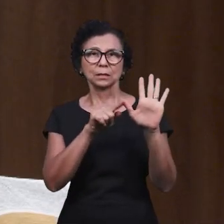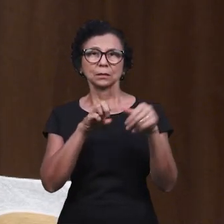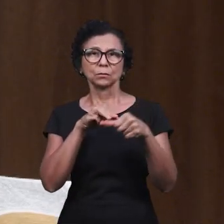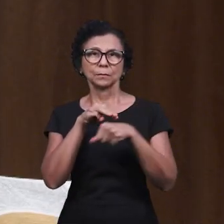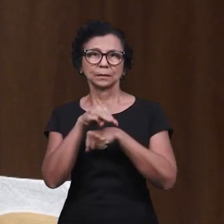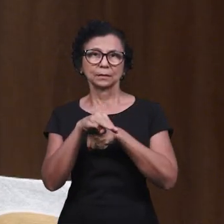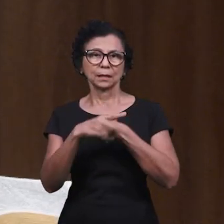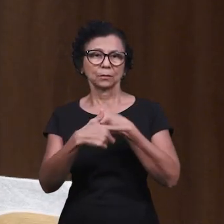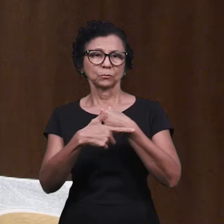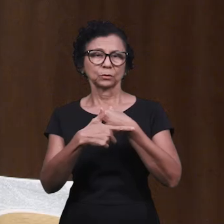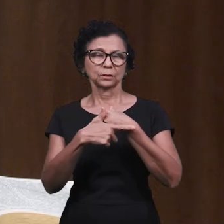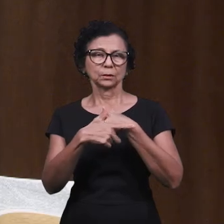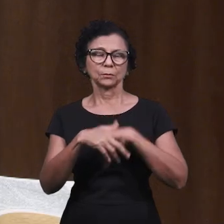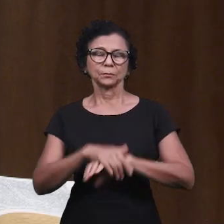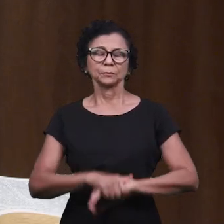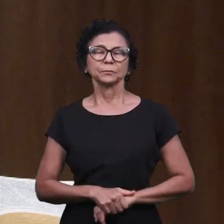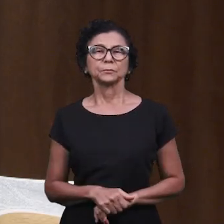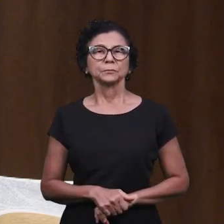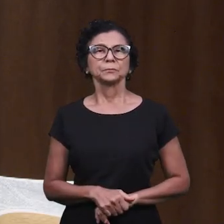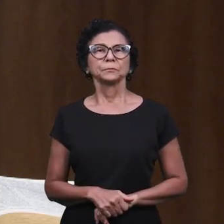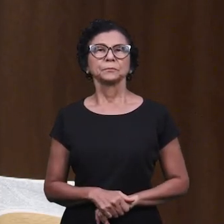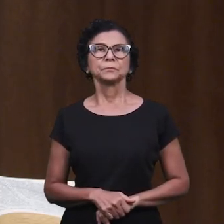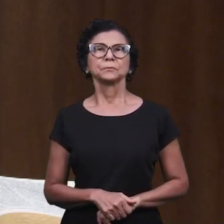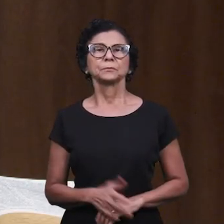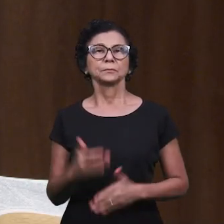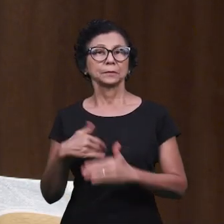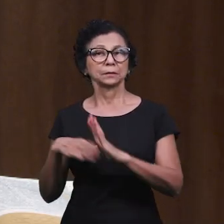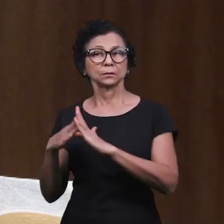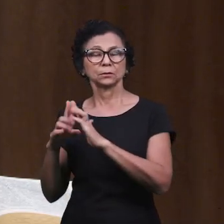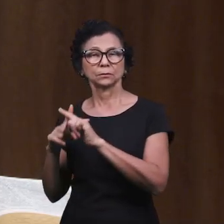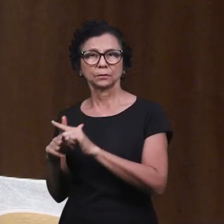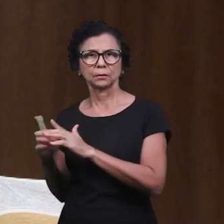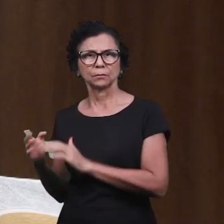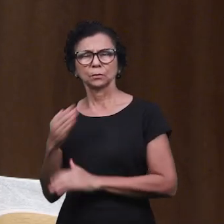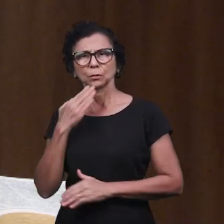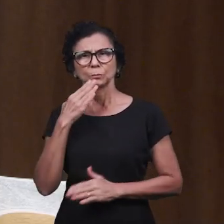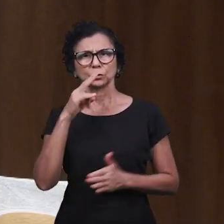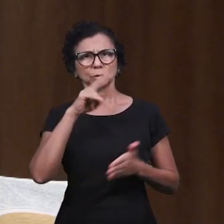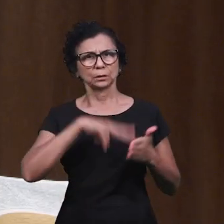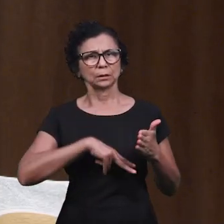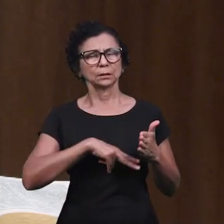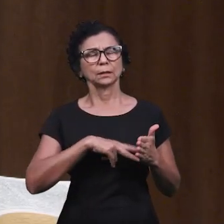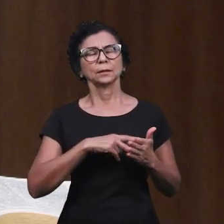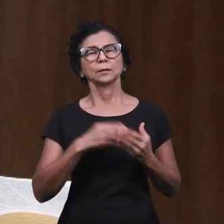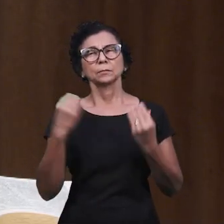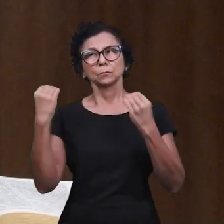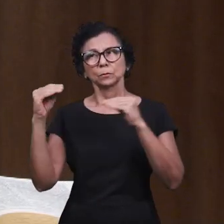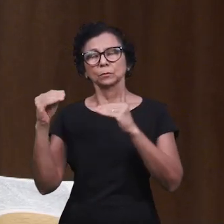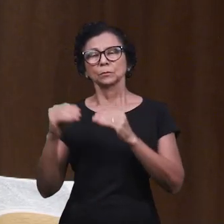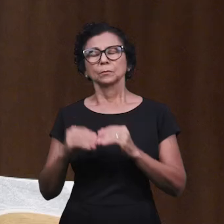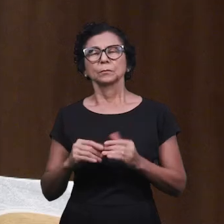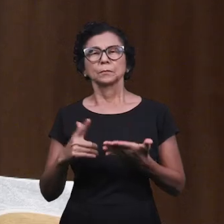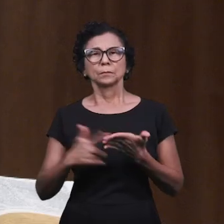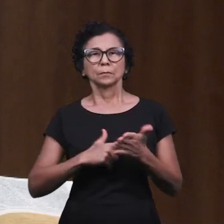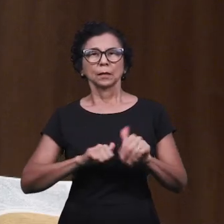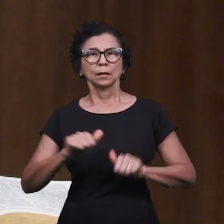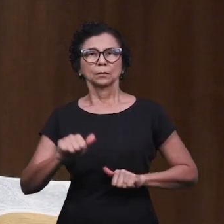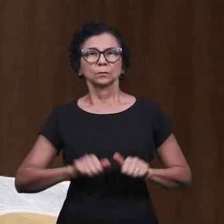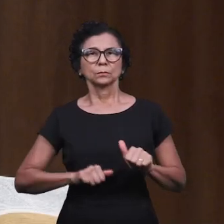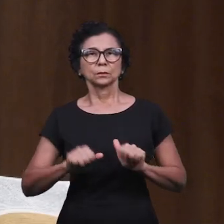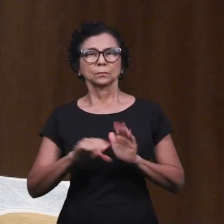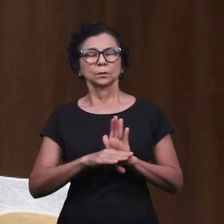dentro da igreja fiel, né? Nós vamos pedir agora para que seja lido um texto, e também o texto vai ser projetado, Atos 6:4.